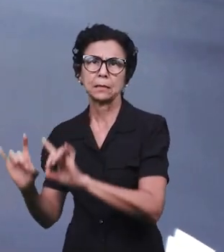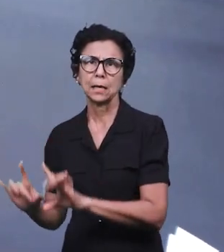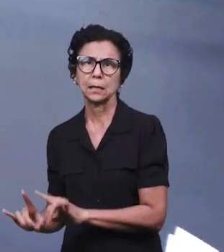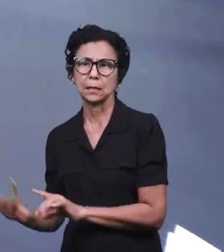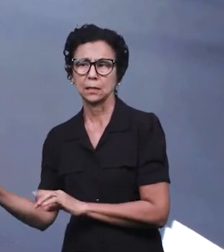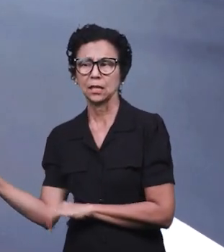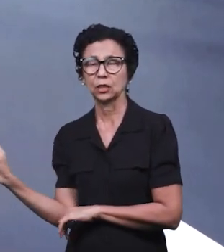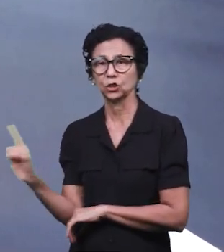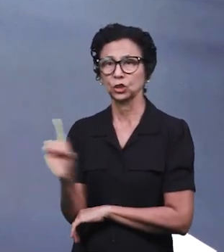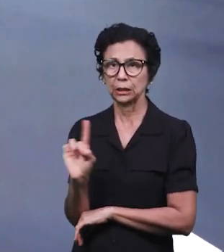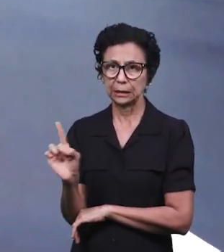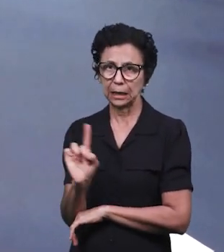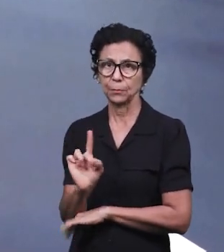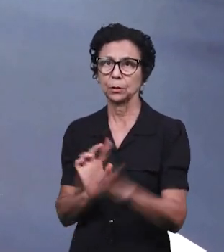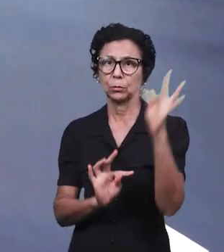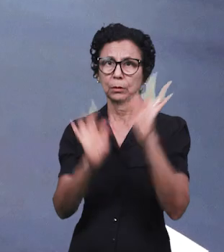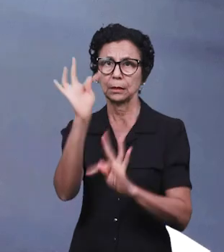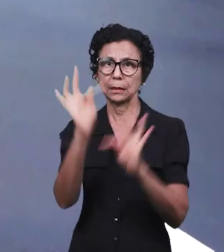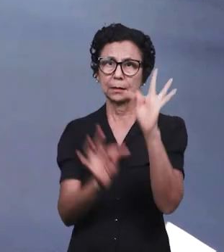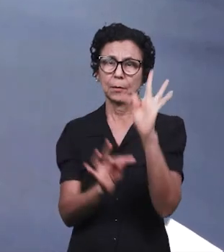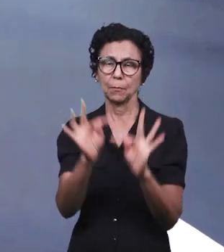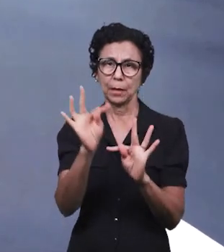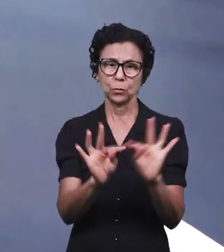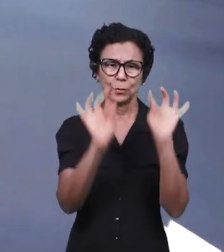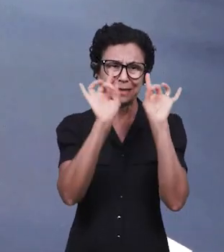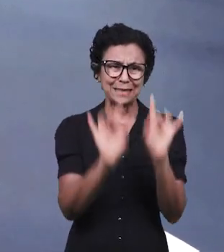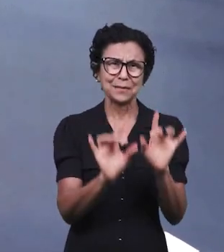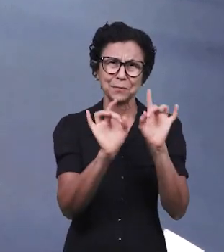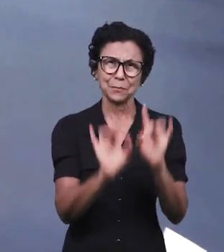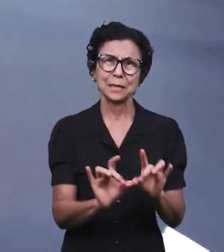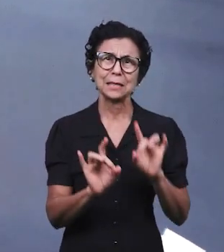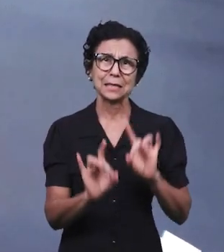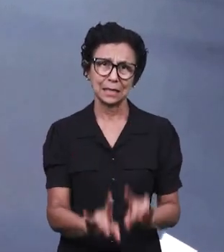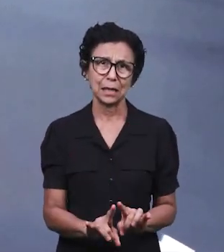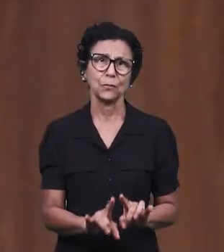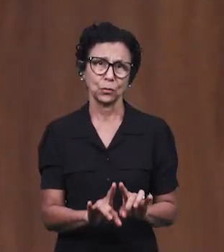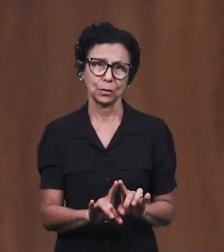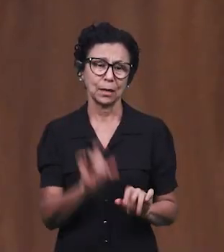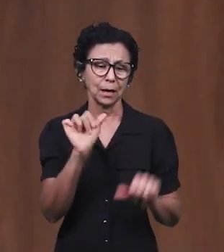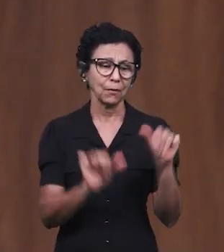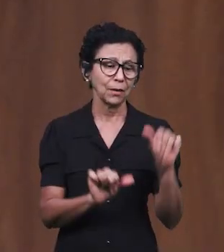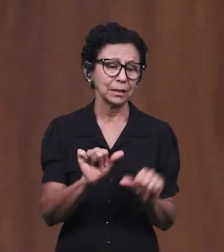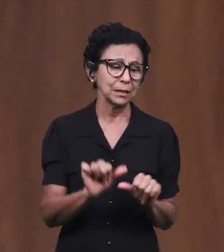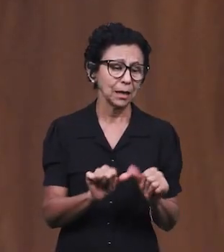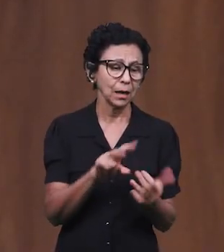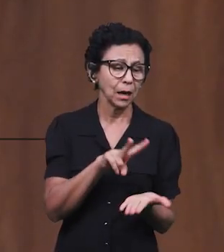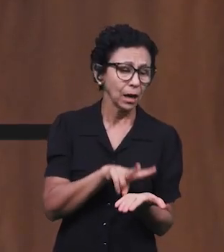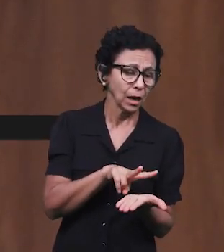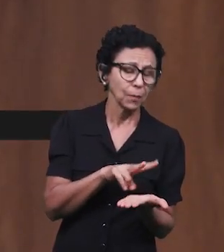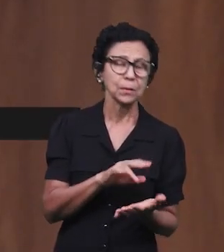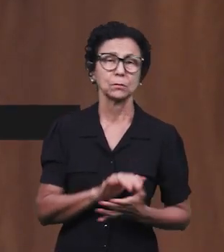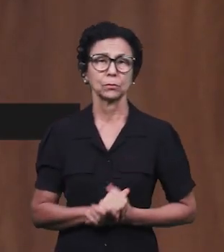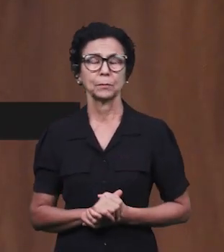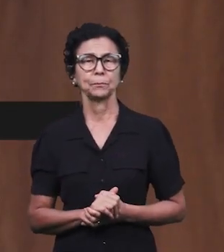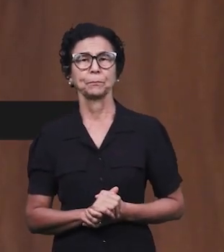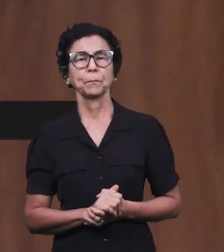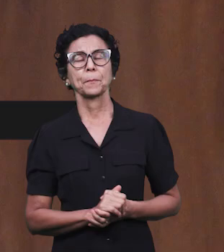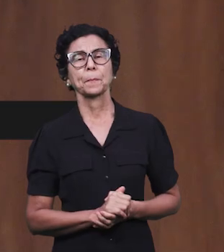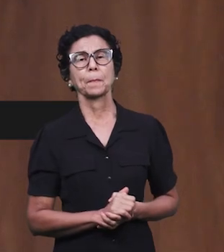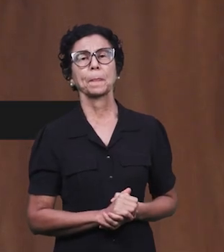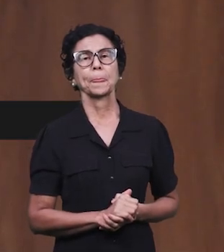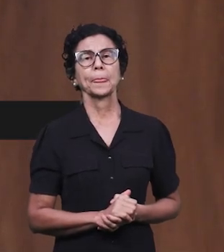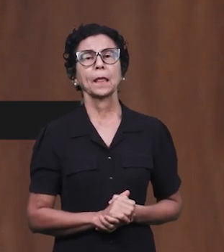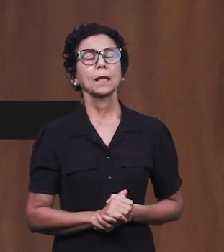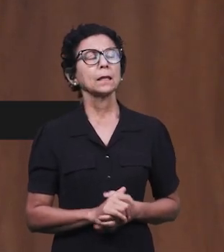tratamento adequado chegue para prestar o devido socorro. Então, aproveitando, fale para nós sobre